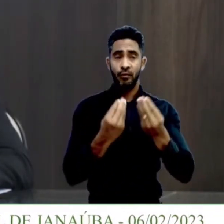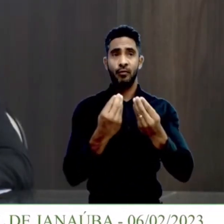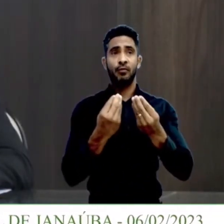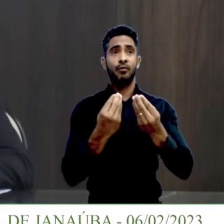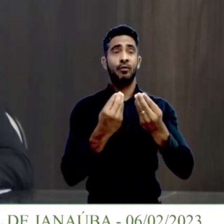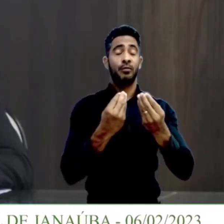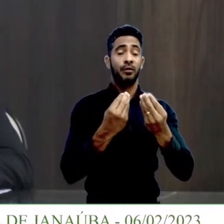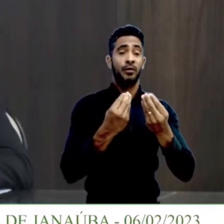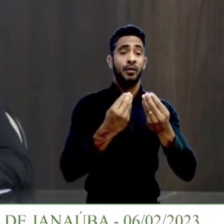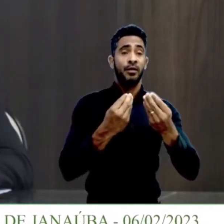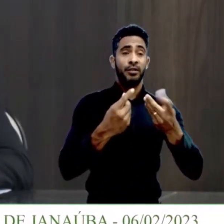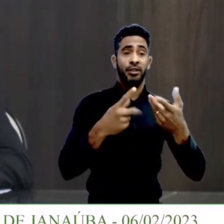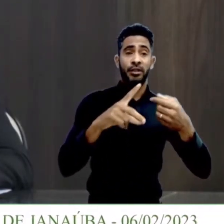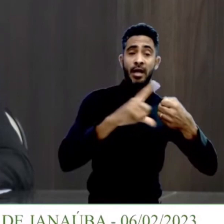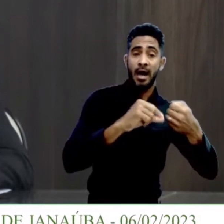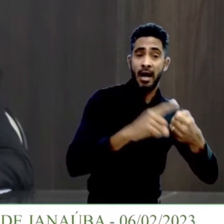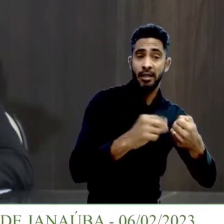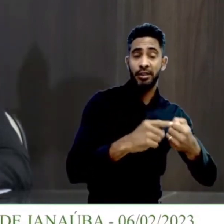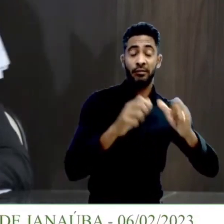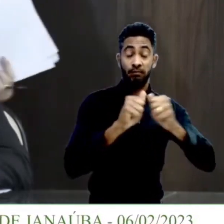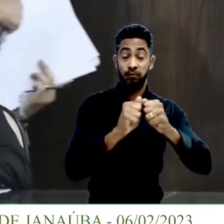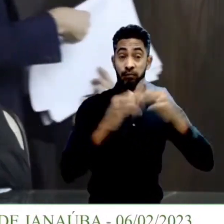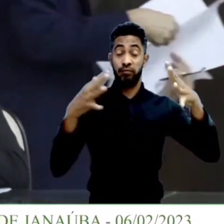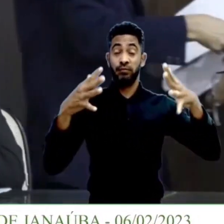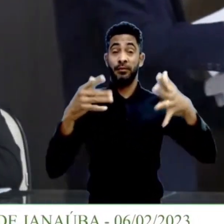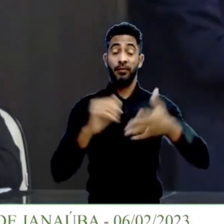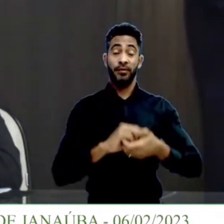de estampido e artigos explosivos.